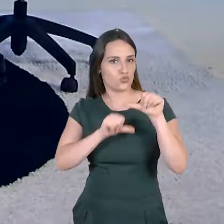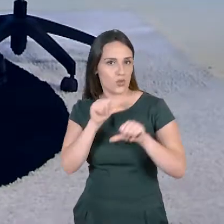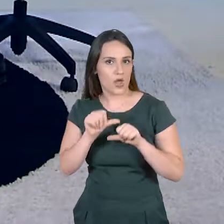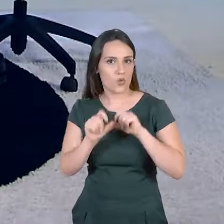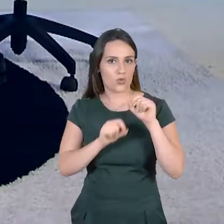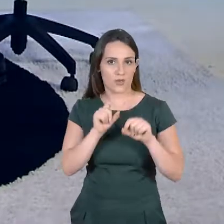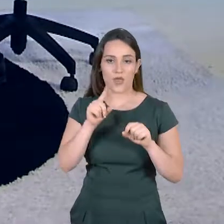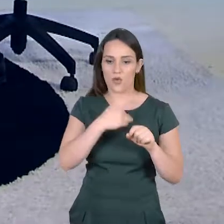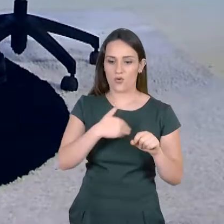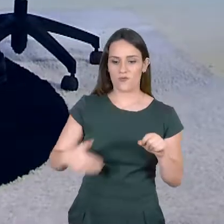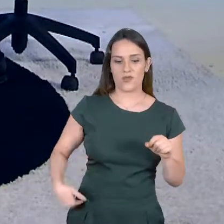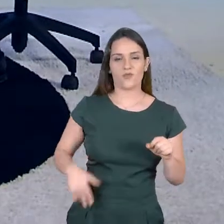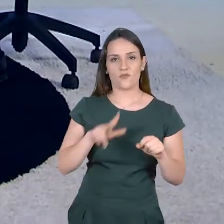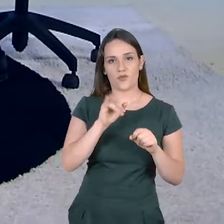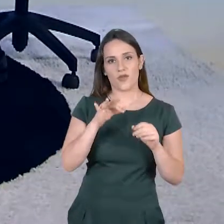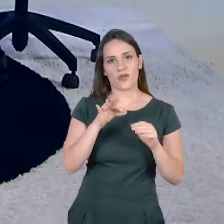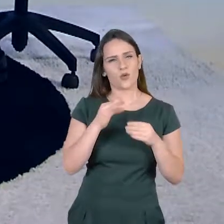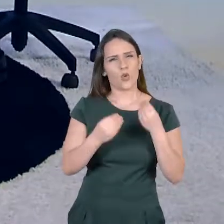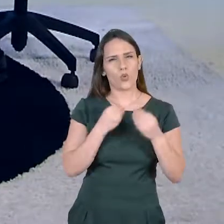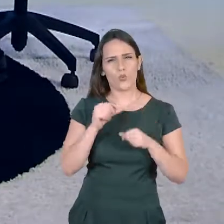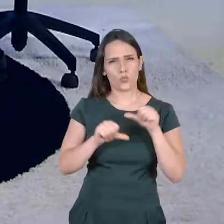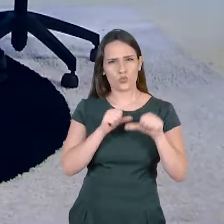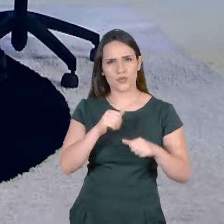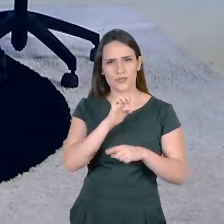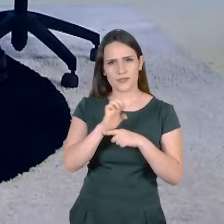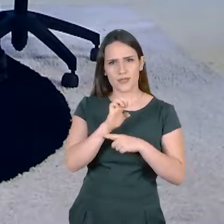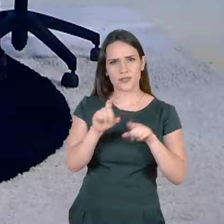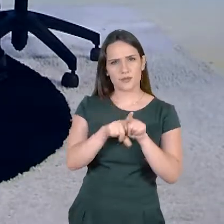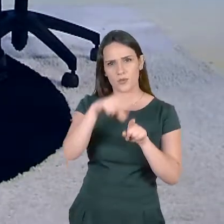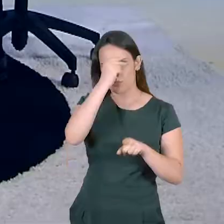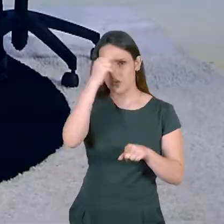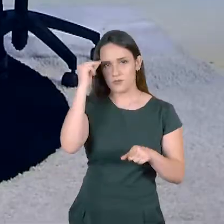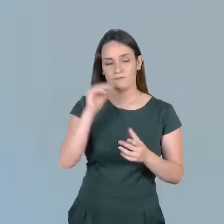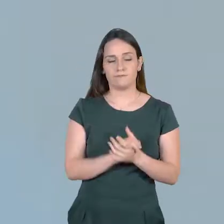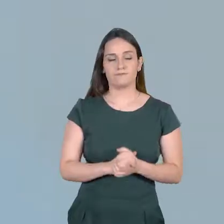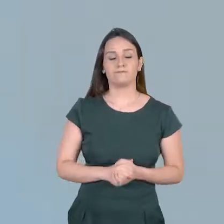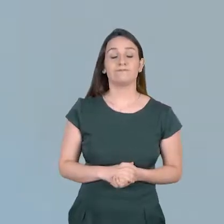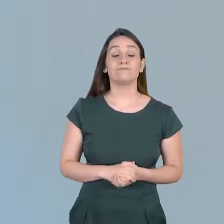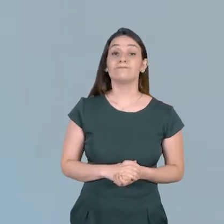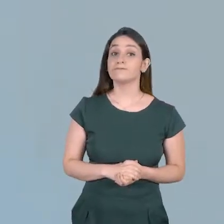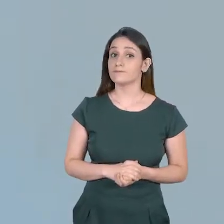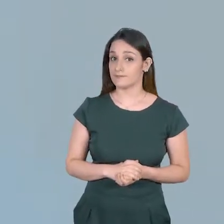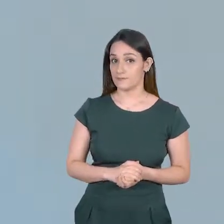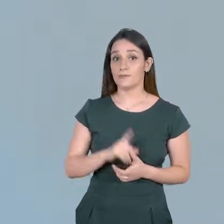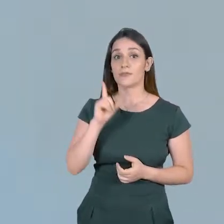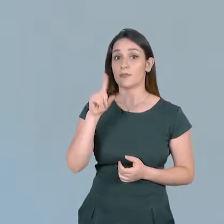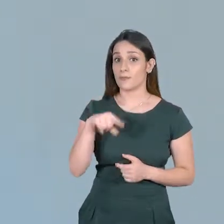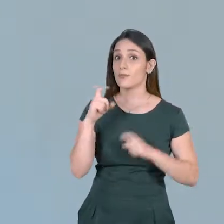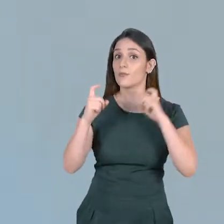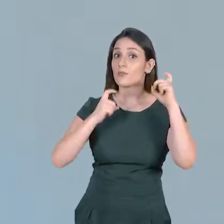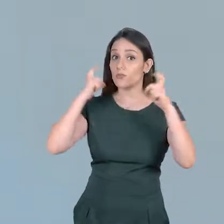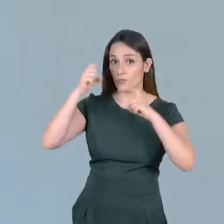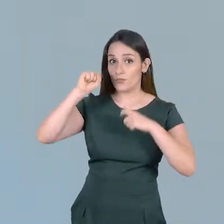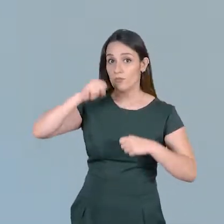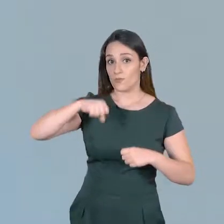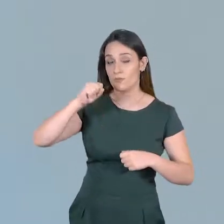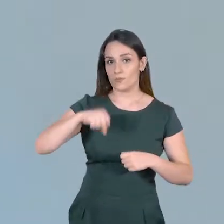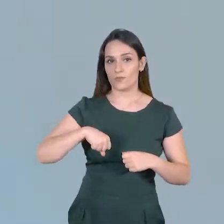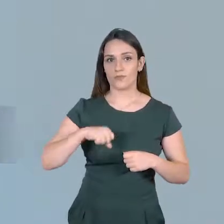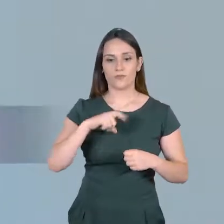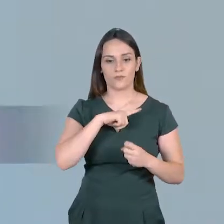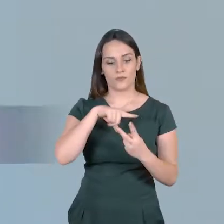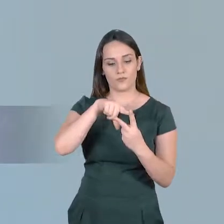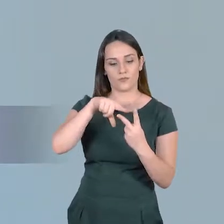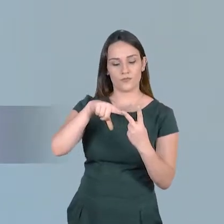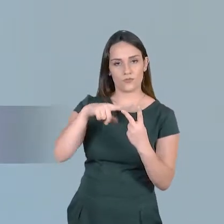nos estados e nos municípios. Olha, isso é muito preocupante. São 2